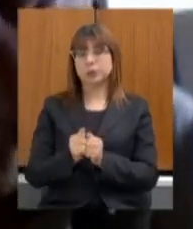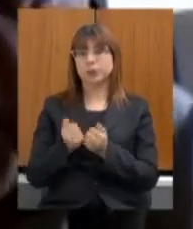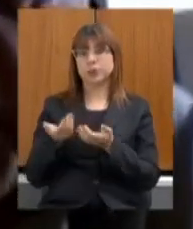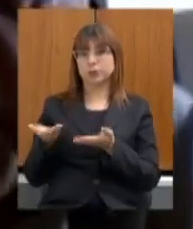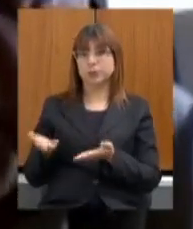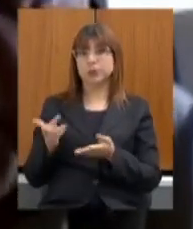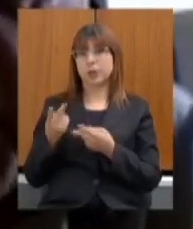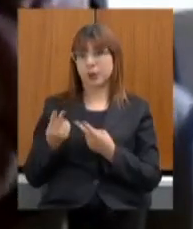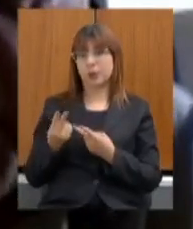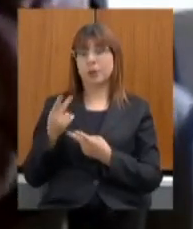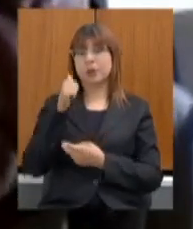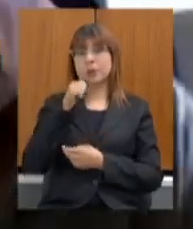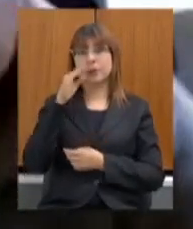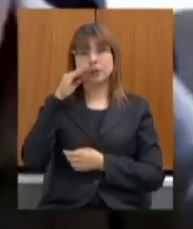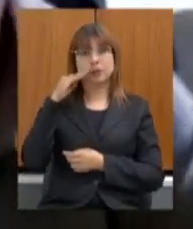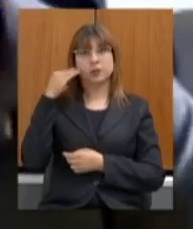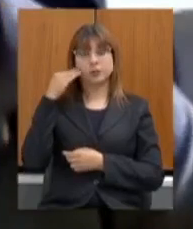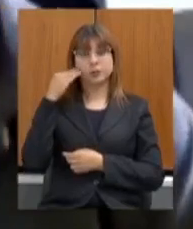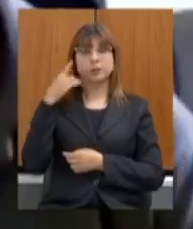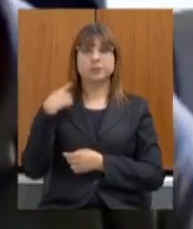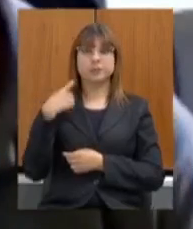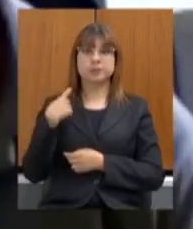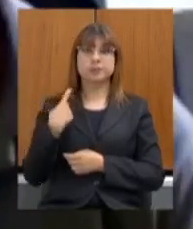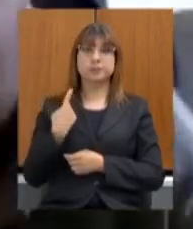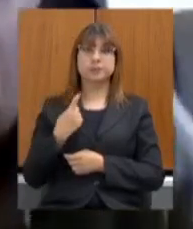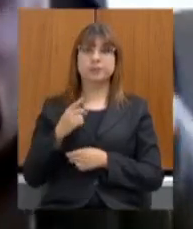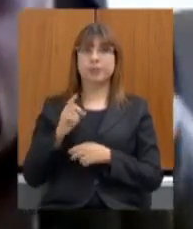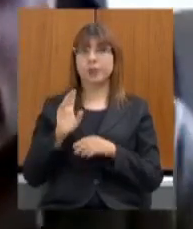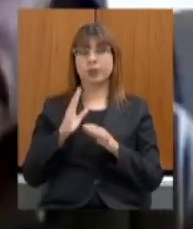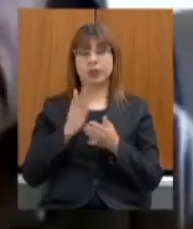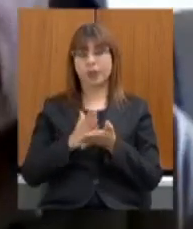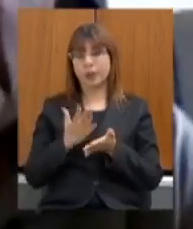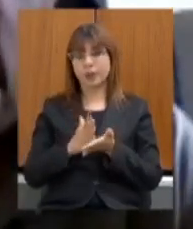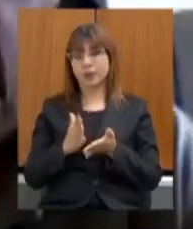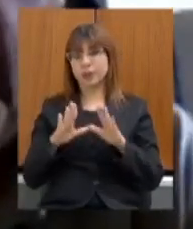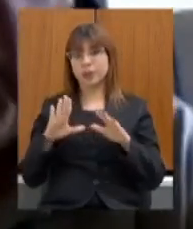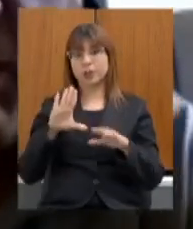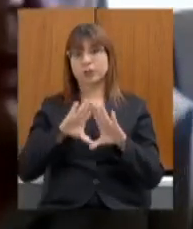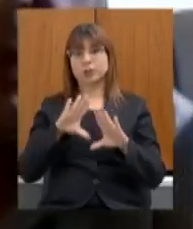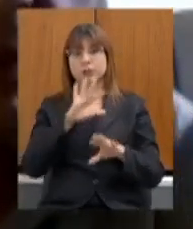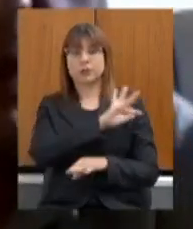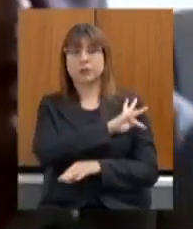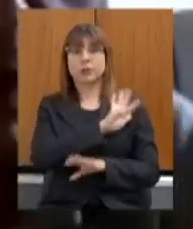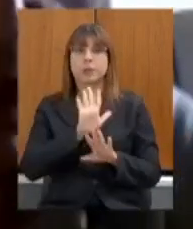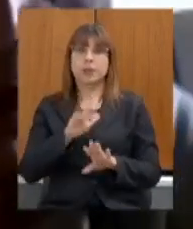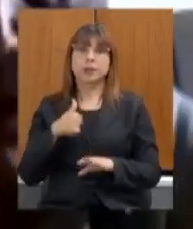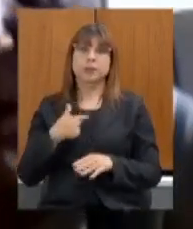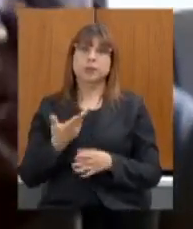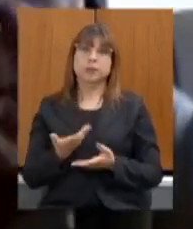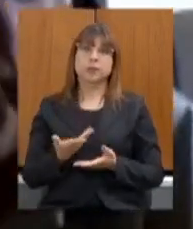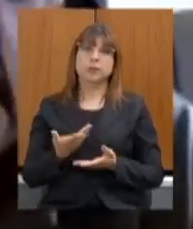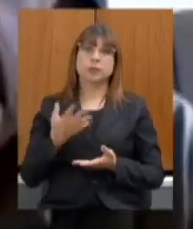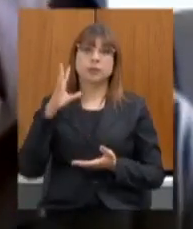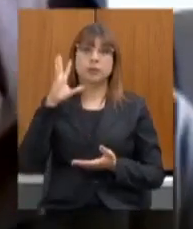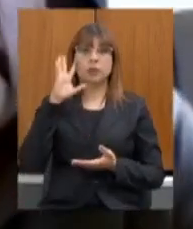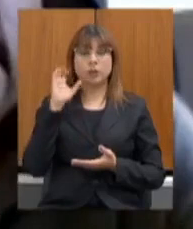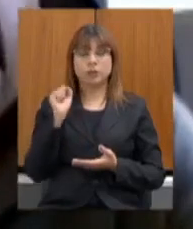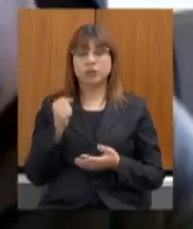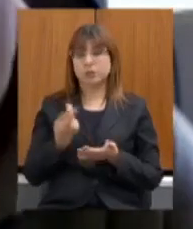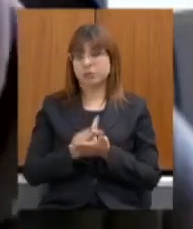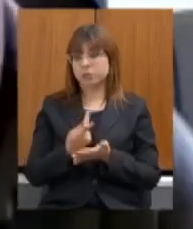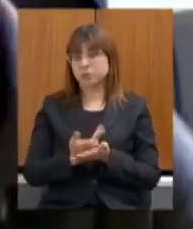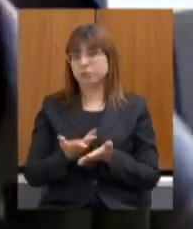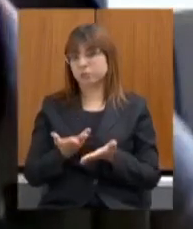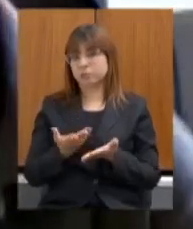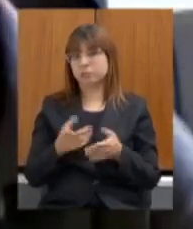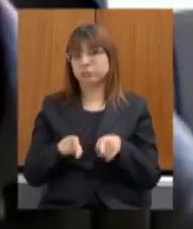Beatriz que me antecedeu aqui. Não é tema, mas, de fato, me pareceu extremamente inoportuno e mal